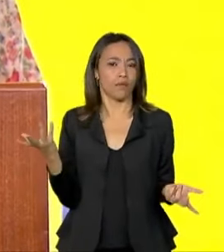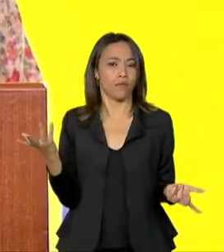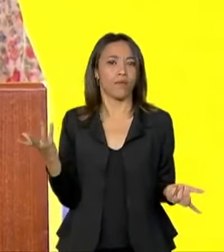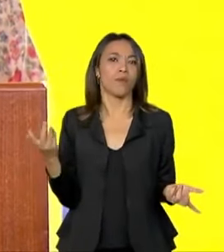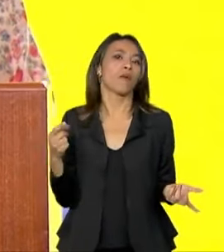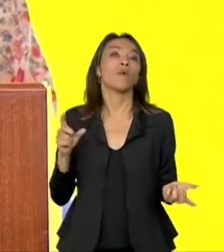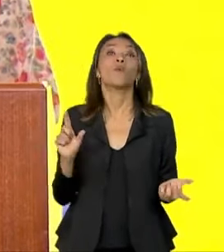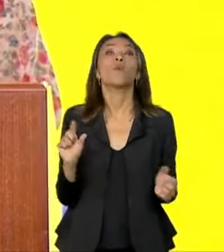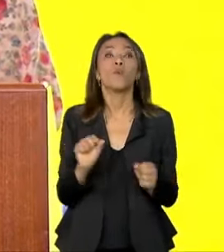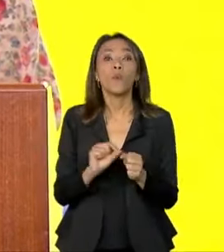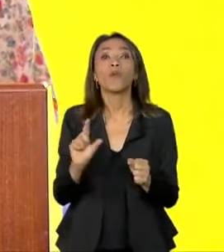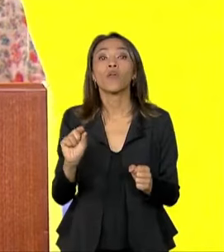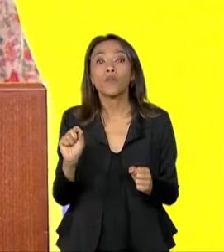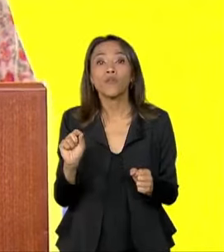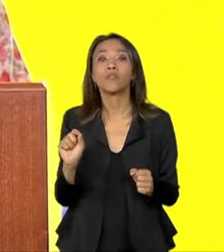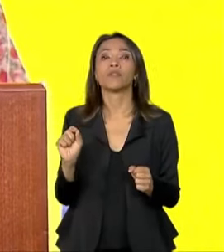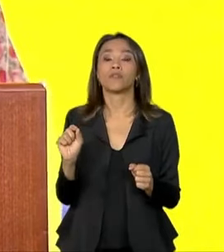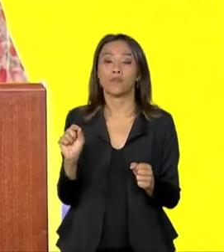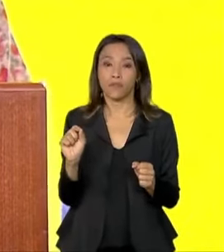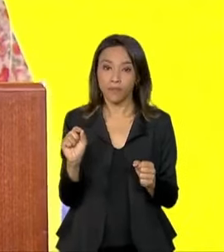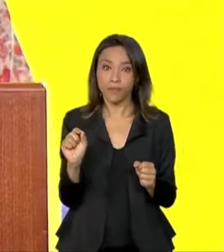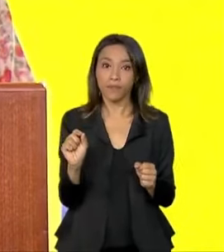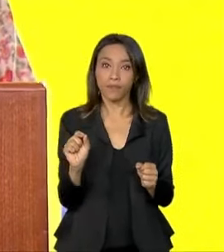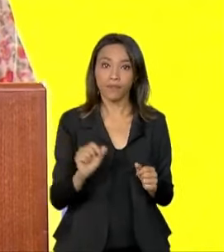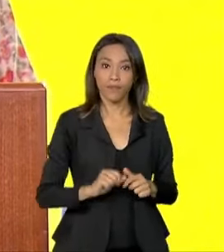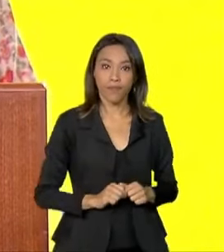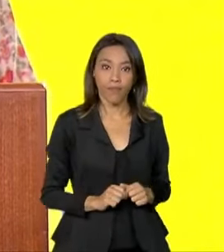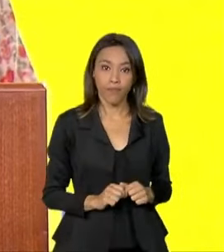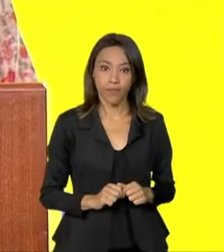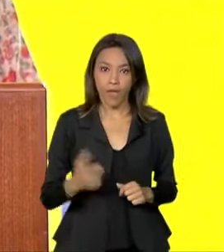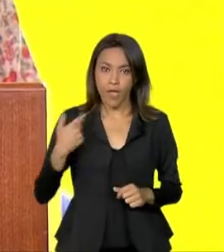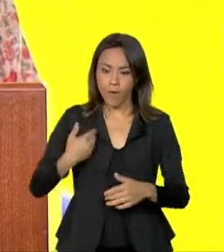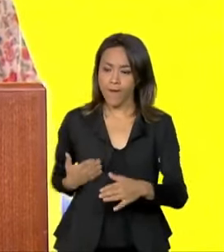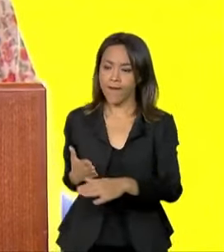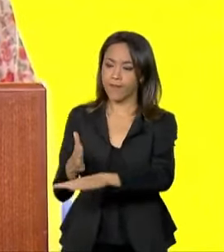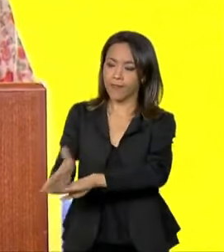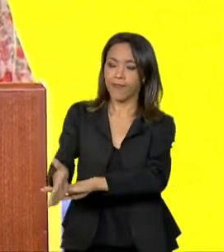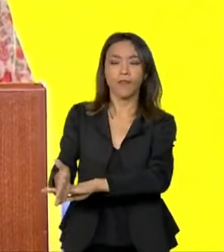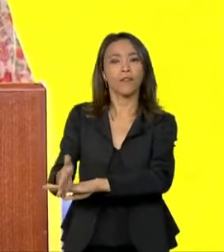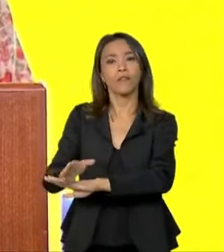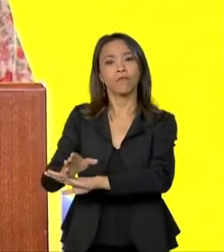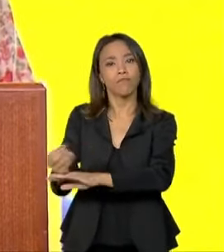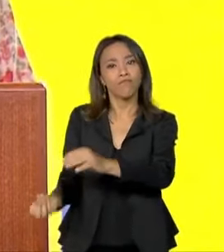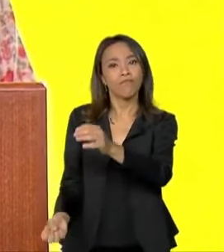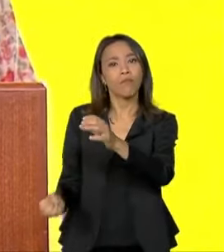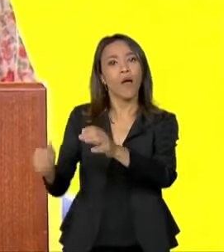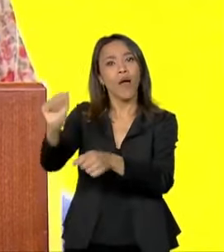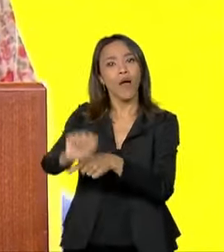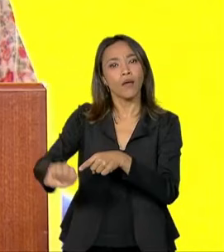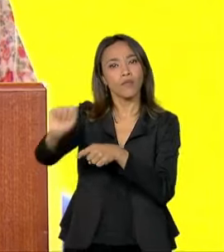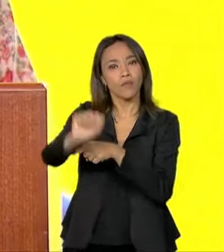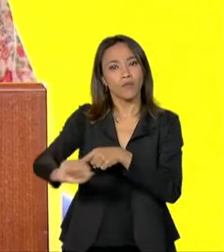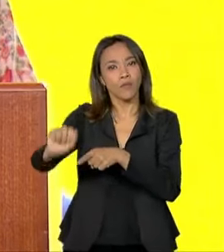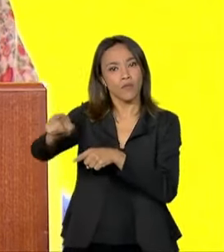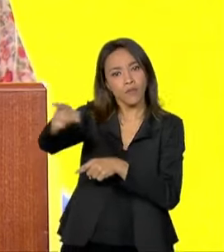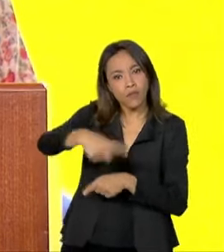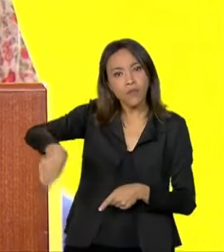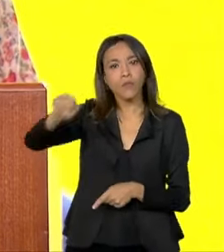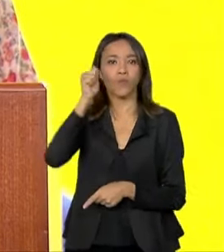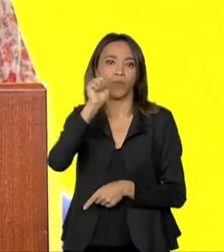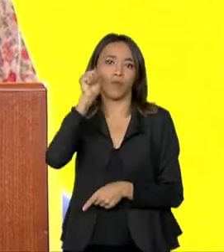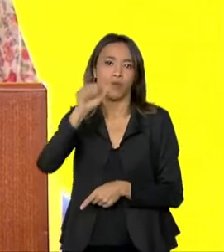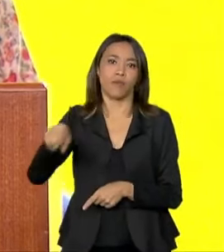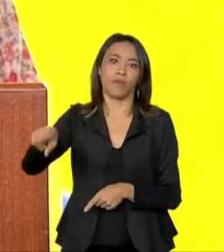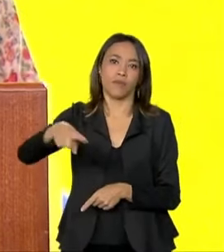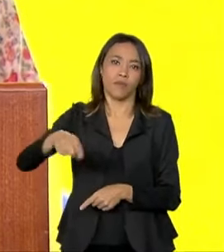Adentrei a CIA do Lacre, uma associação de mulheres que eram incentivadoras.